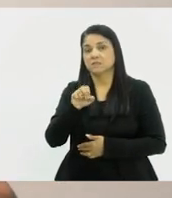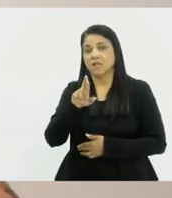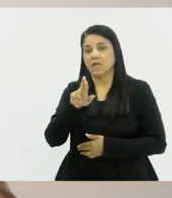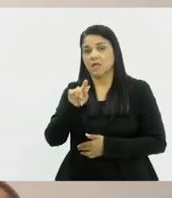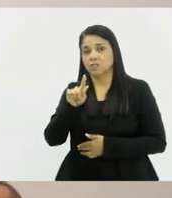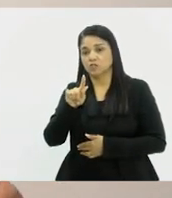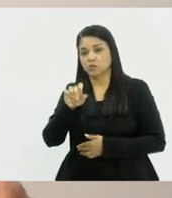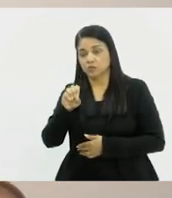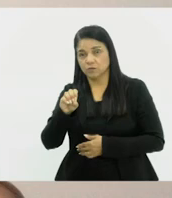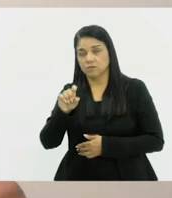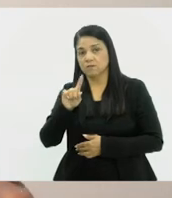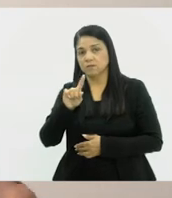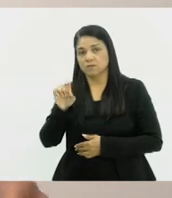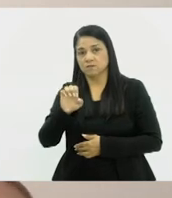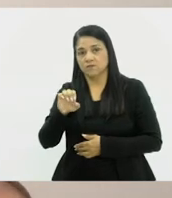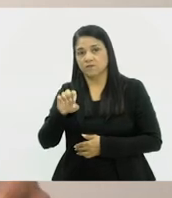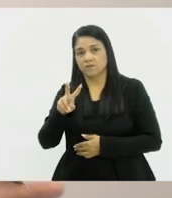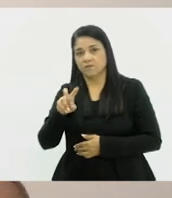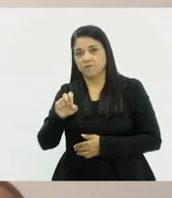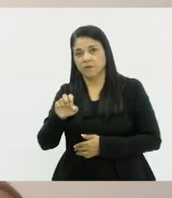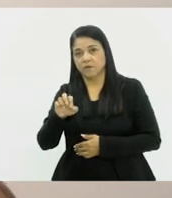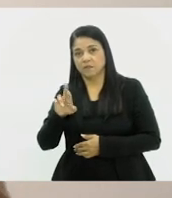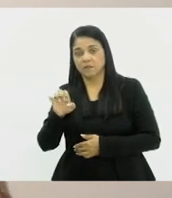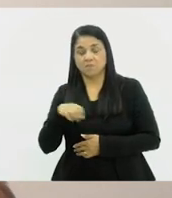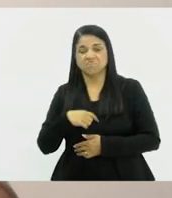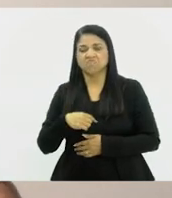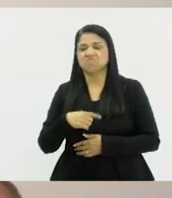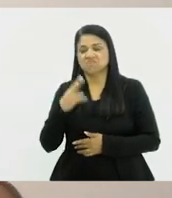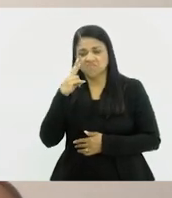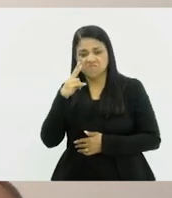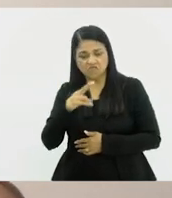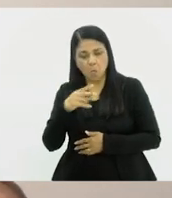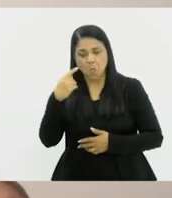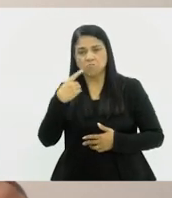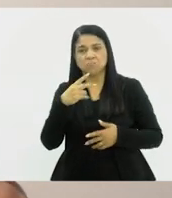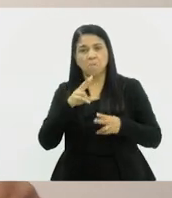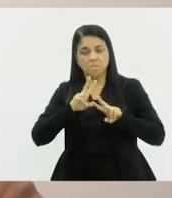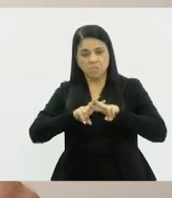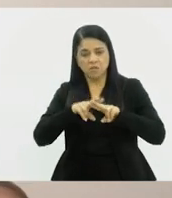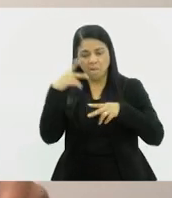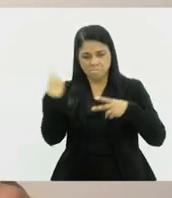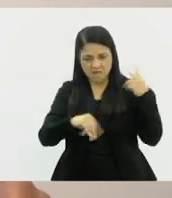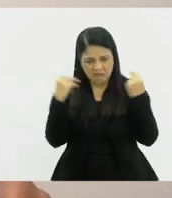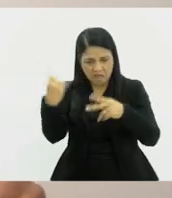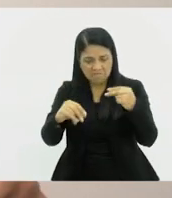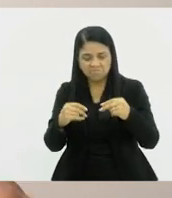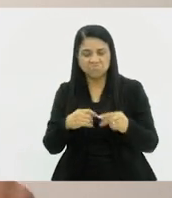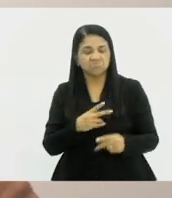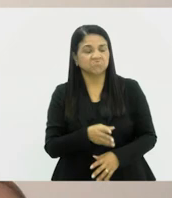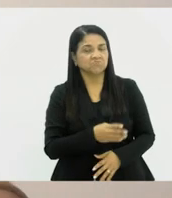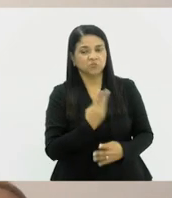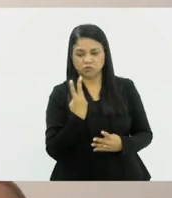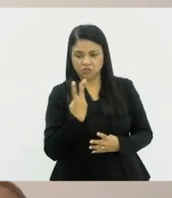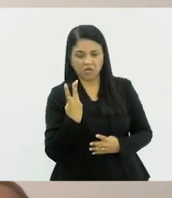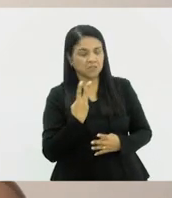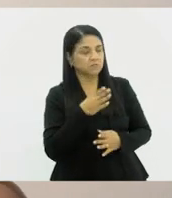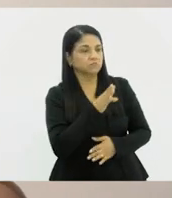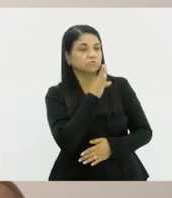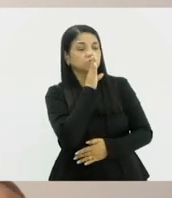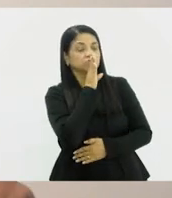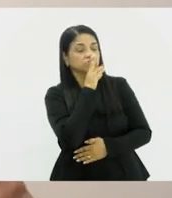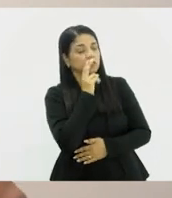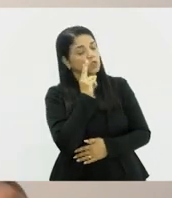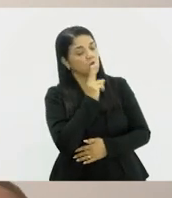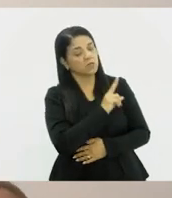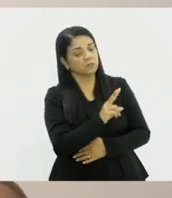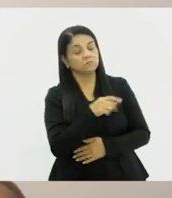Pretos apanharem sendo torturados e os três Não fizeram nada então isso é uma coisa muito comum que acontece na vida